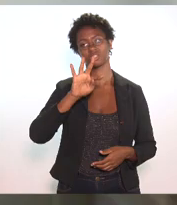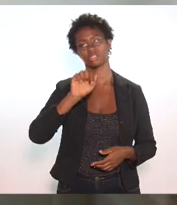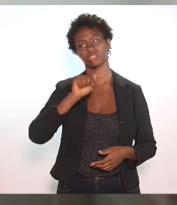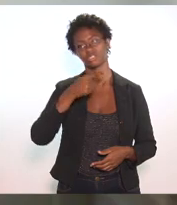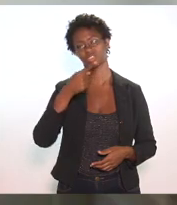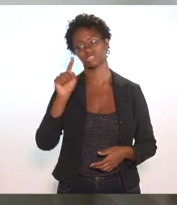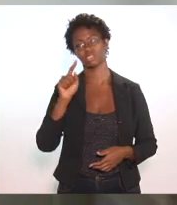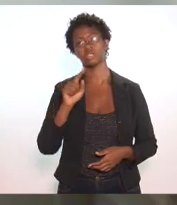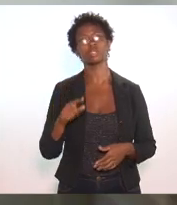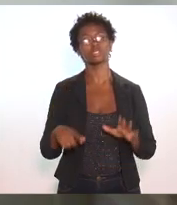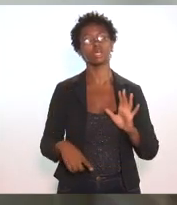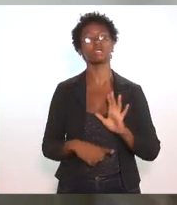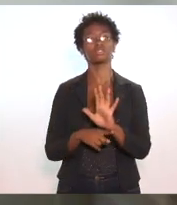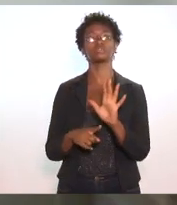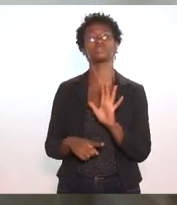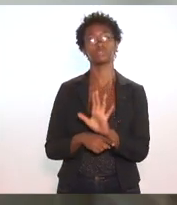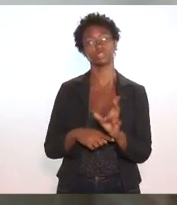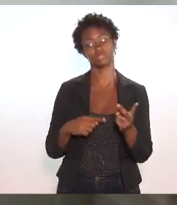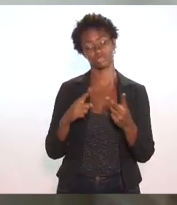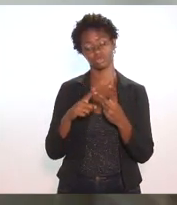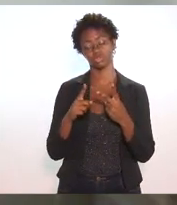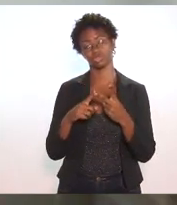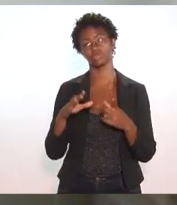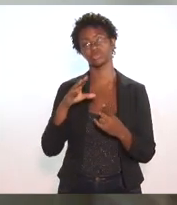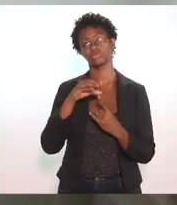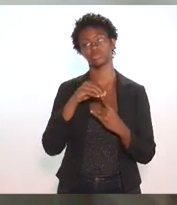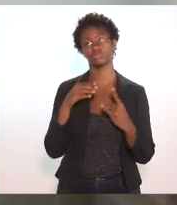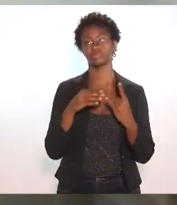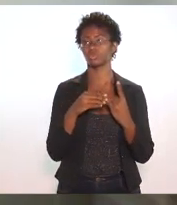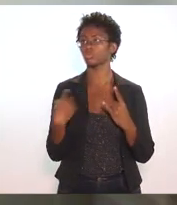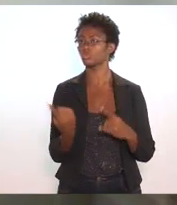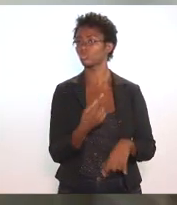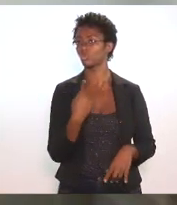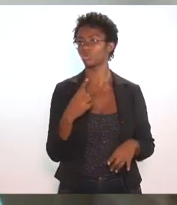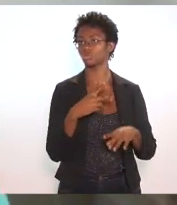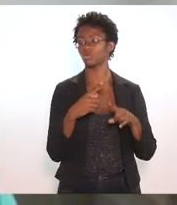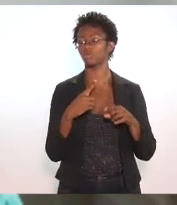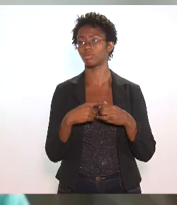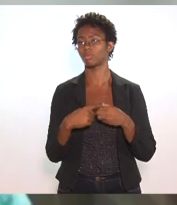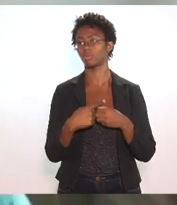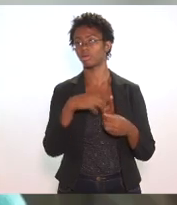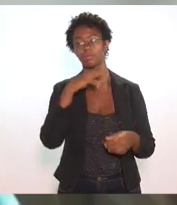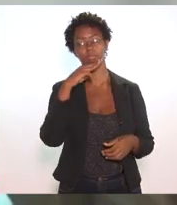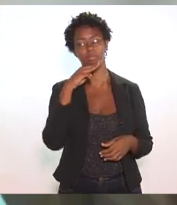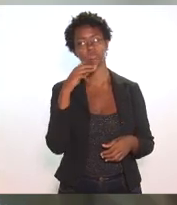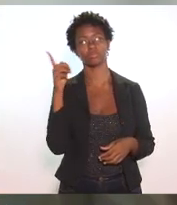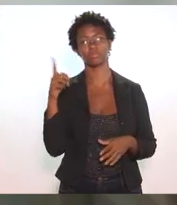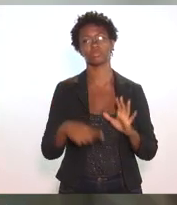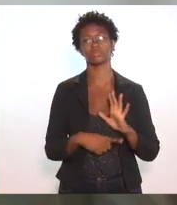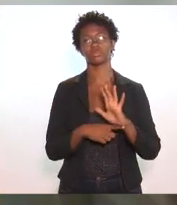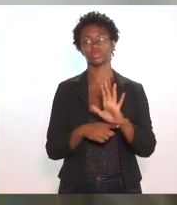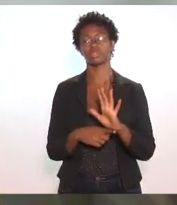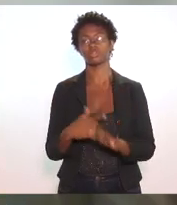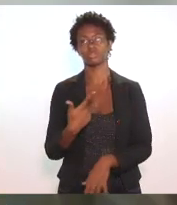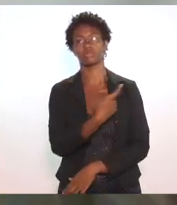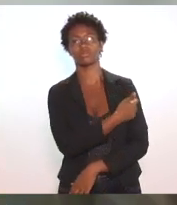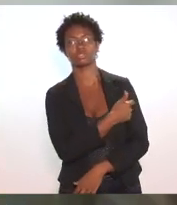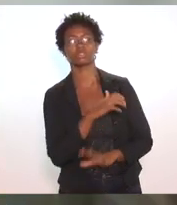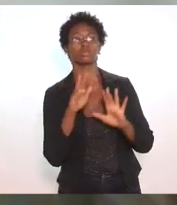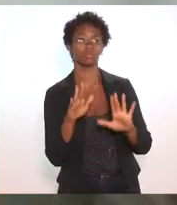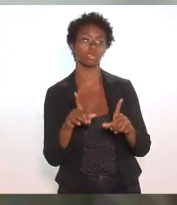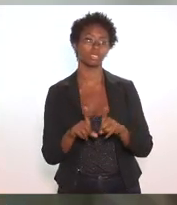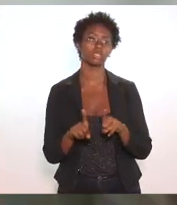volume, Manguinhos, na nossa Fiocruz, com a vacina da AstraZeneca. Mas, mesmo assim,